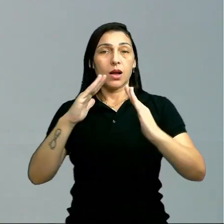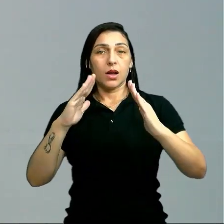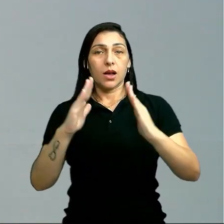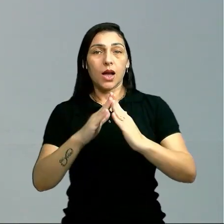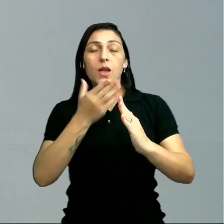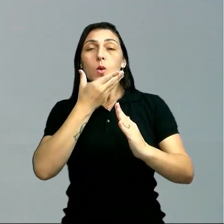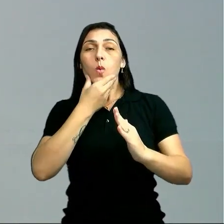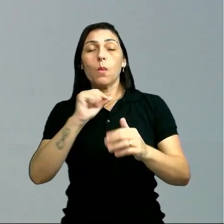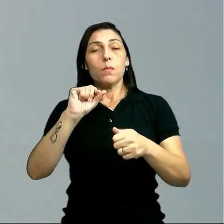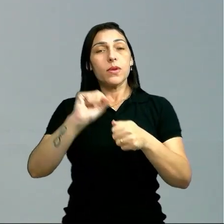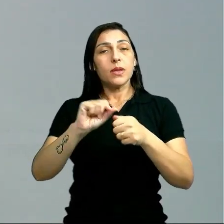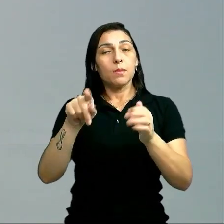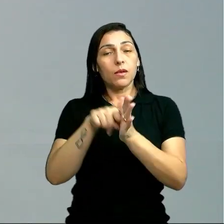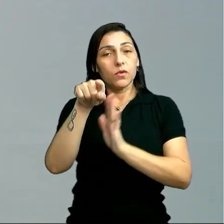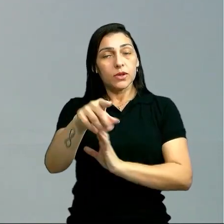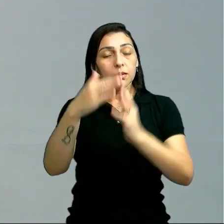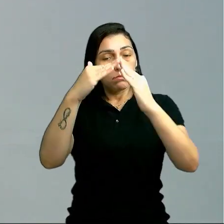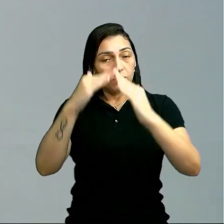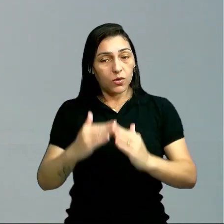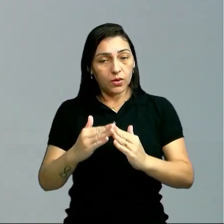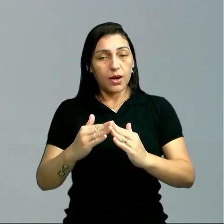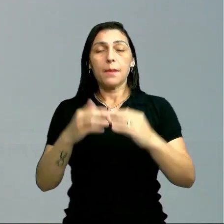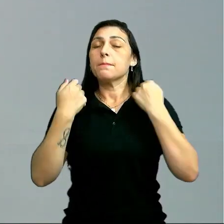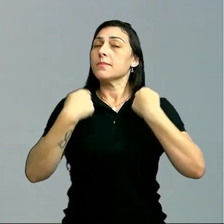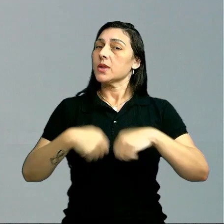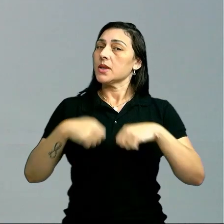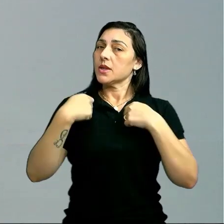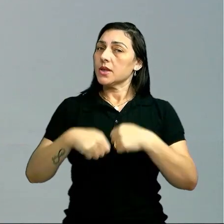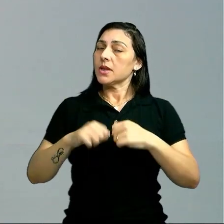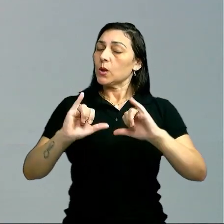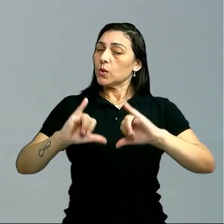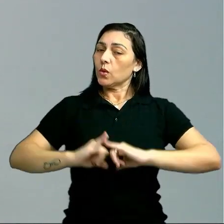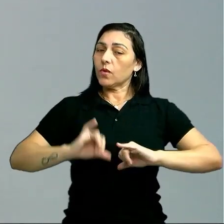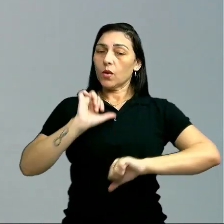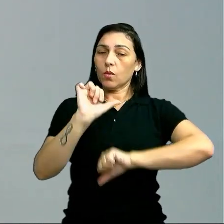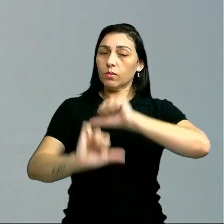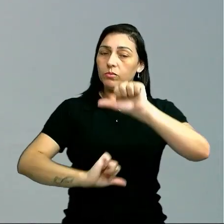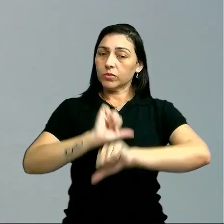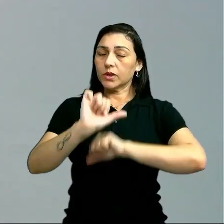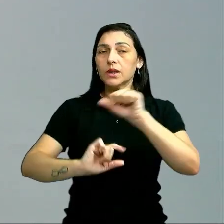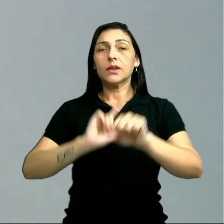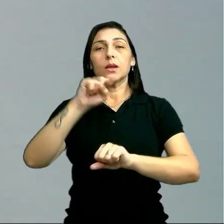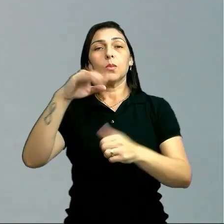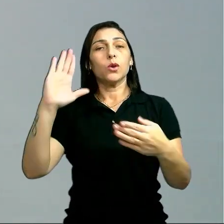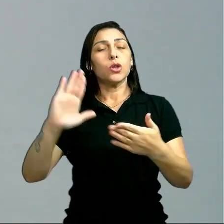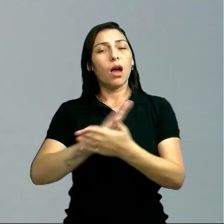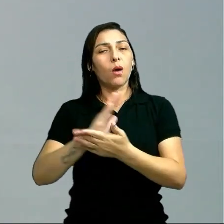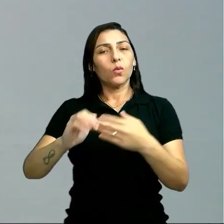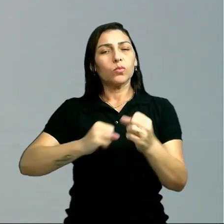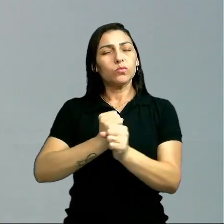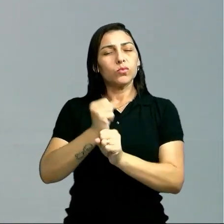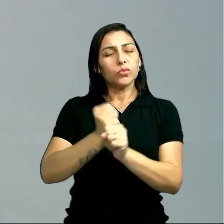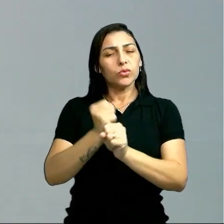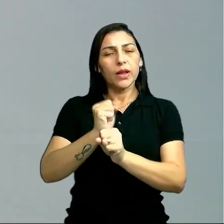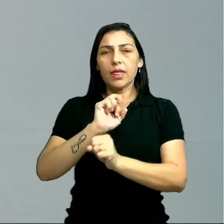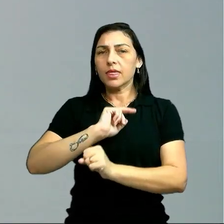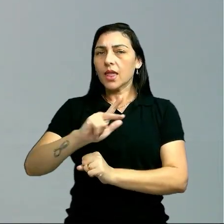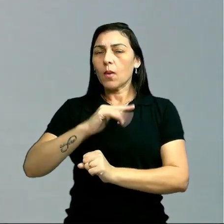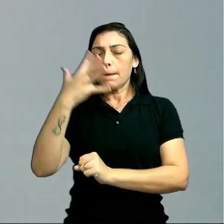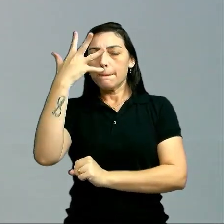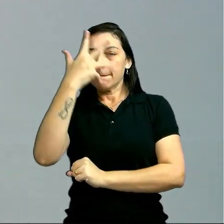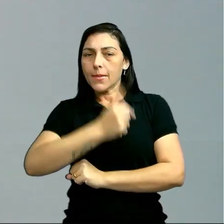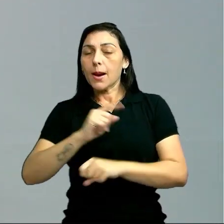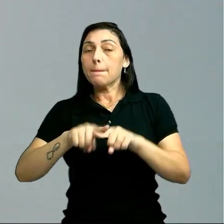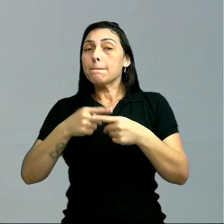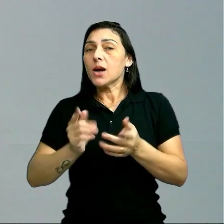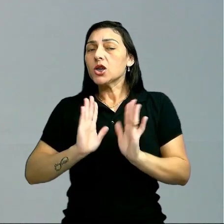que o pedreiro fizer para você habitar, ela precisa de sofrer uma reforma depois de alguns anos. Então ela não é tão bela assim,